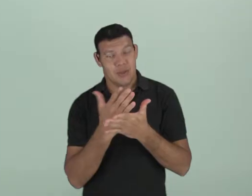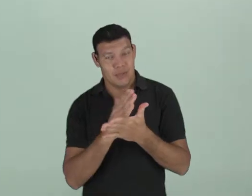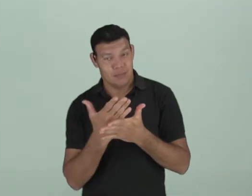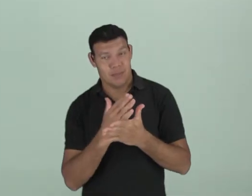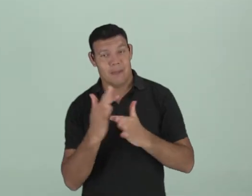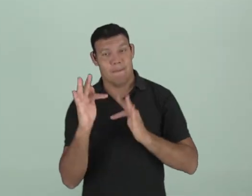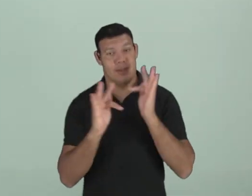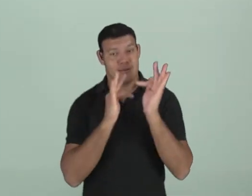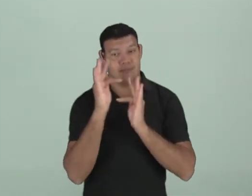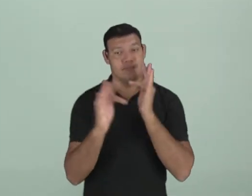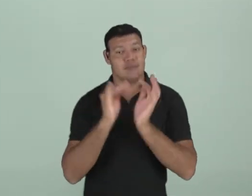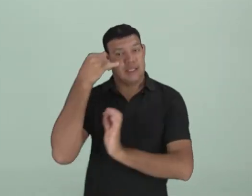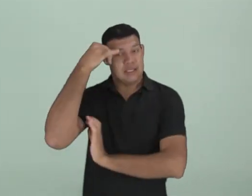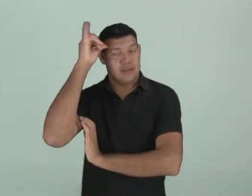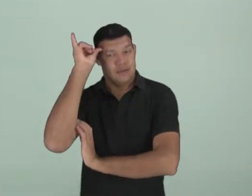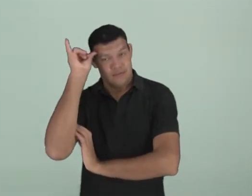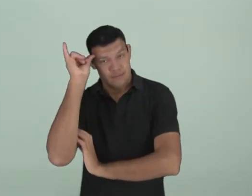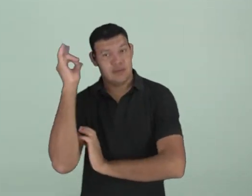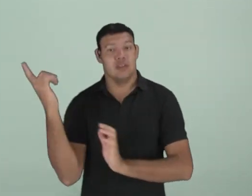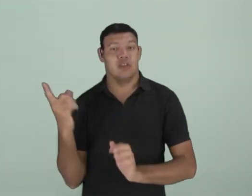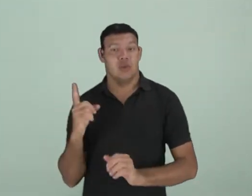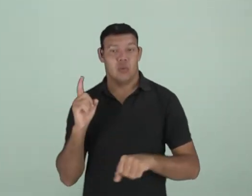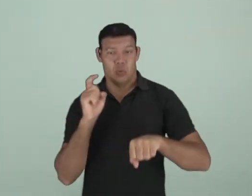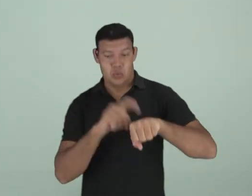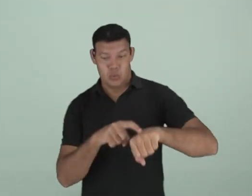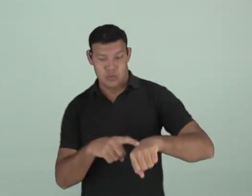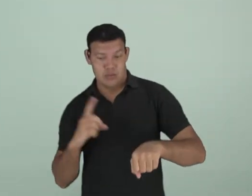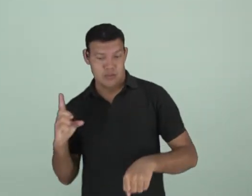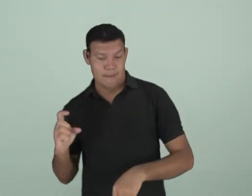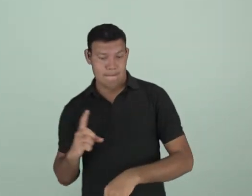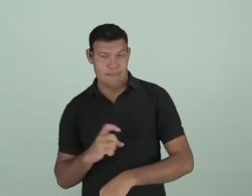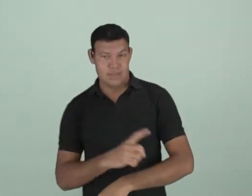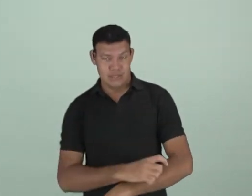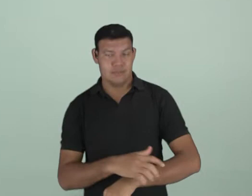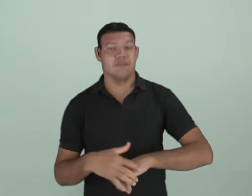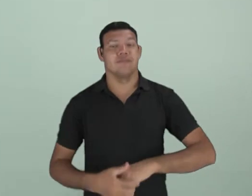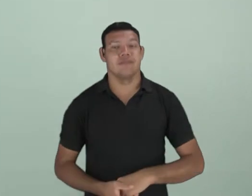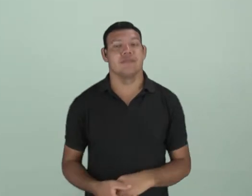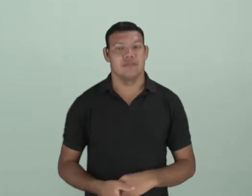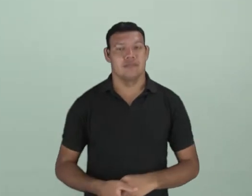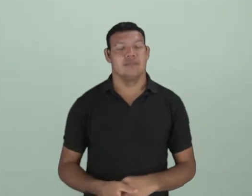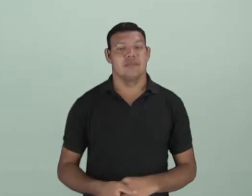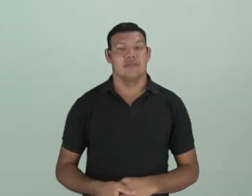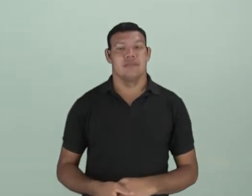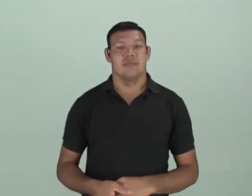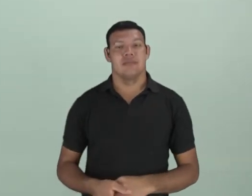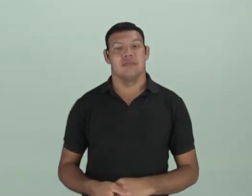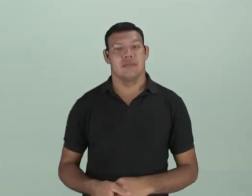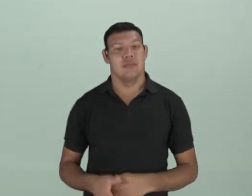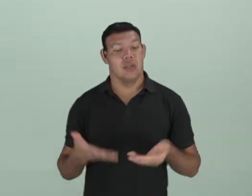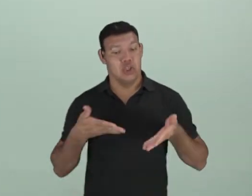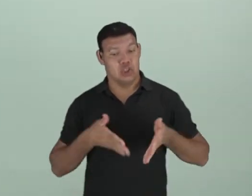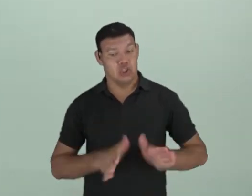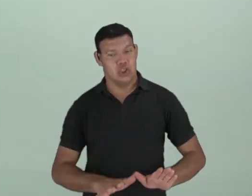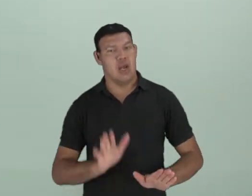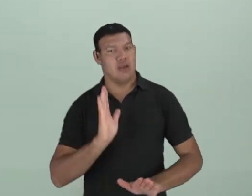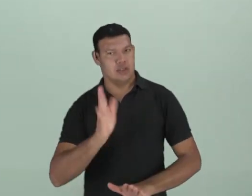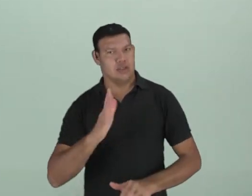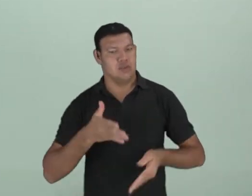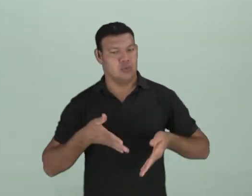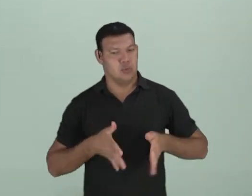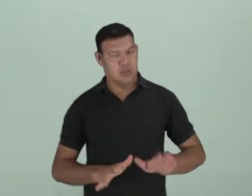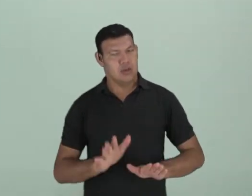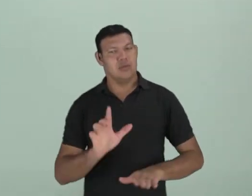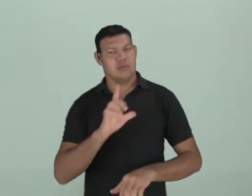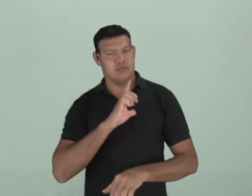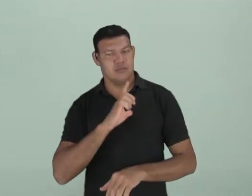tá? Que impede a entrada de alguns patógenos, tá? Então ela faz parte da resposta imune inata, que já nasce com a pessoa. Nós